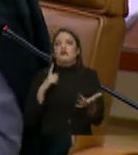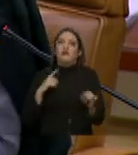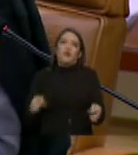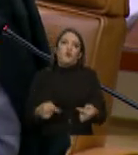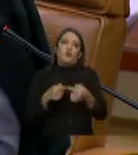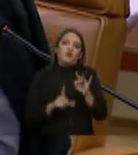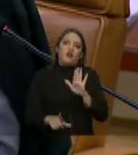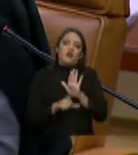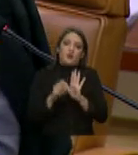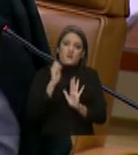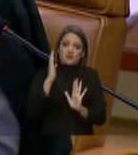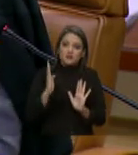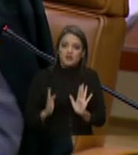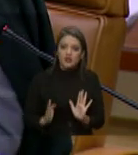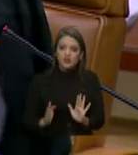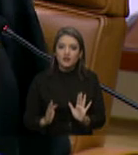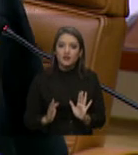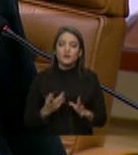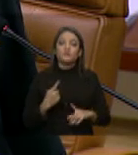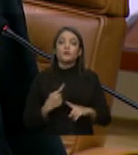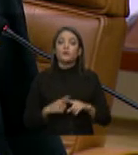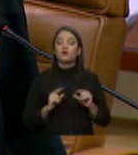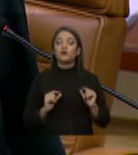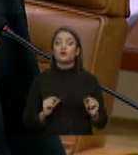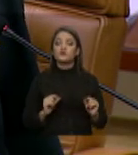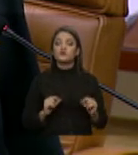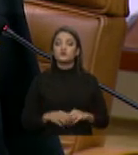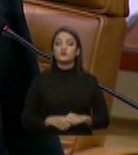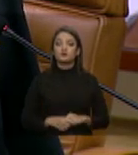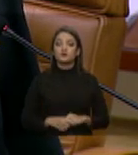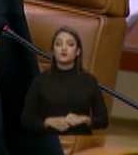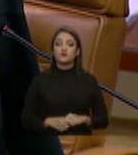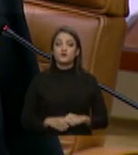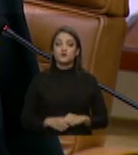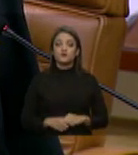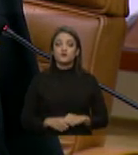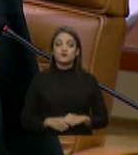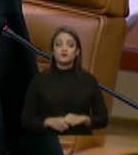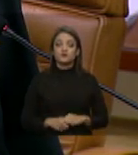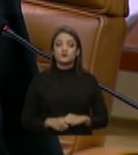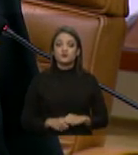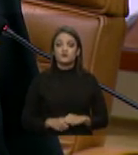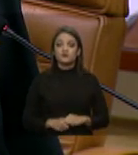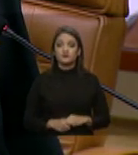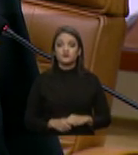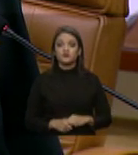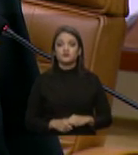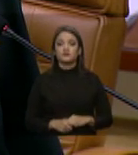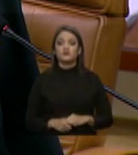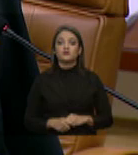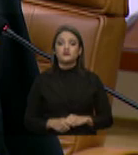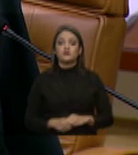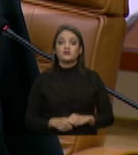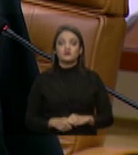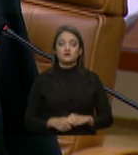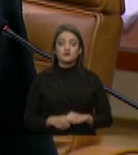internacional é porque a intenção e aqui um ponto também